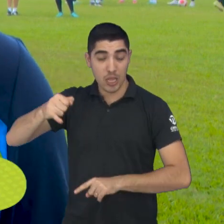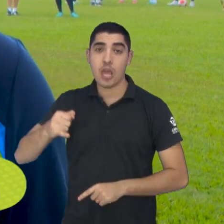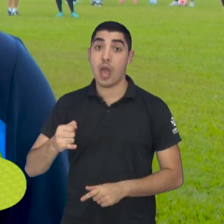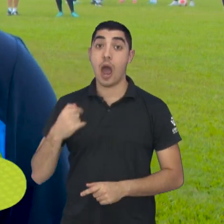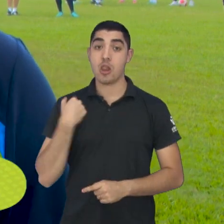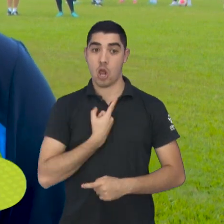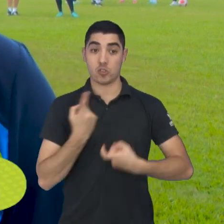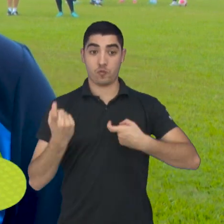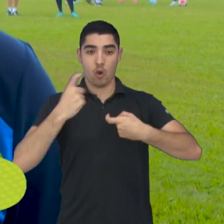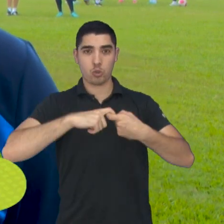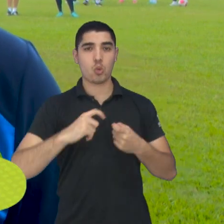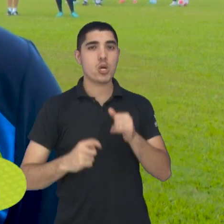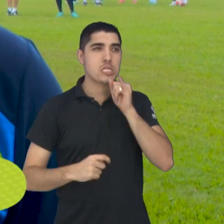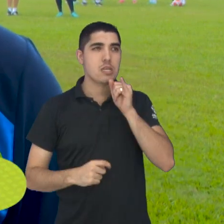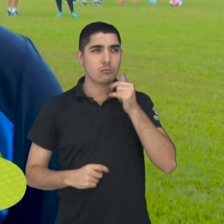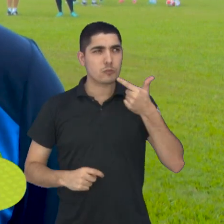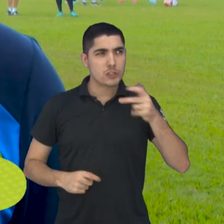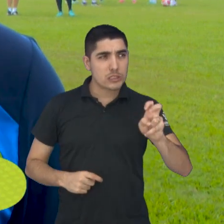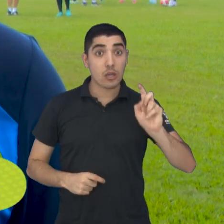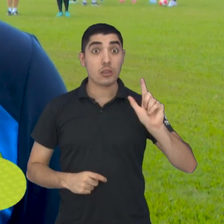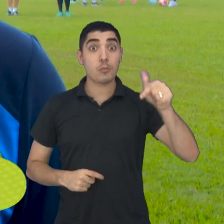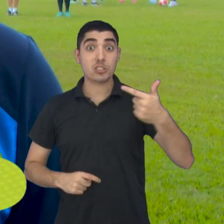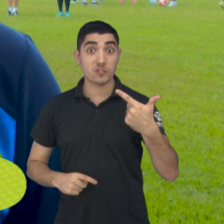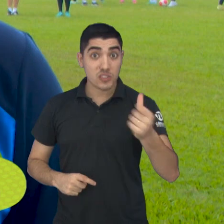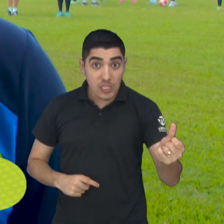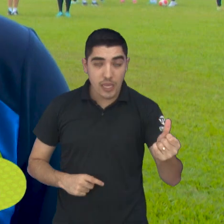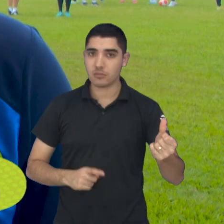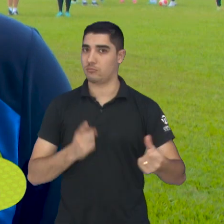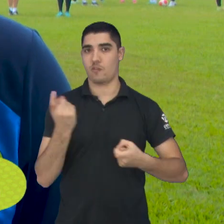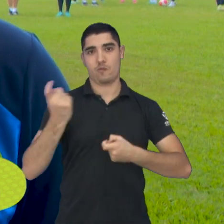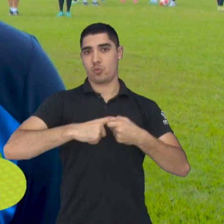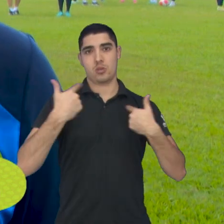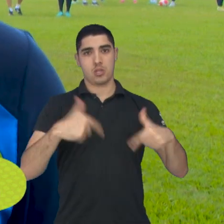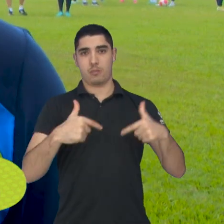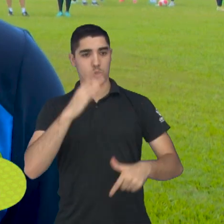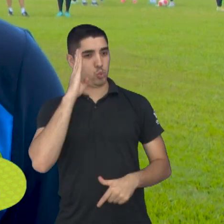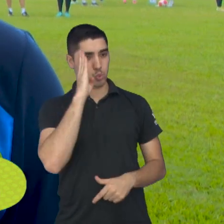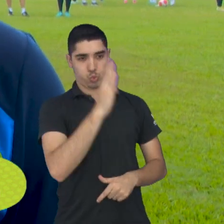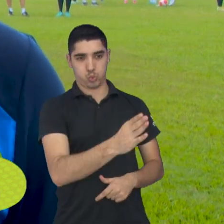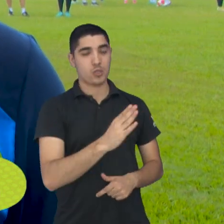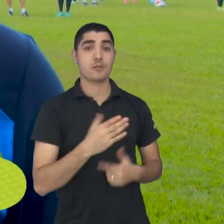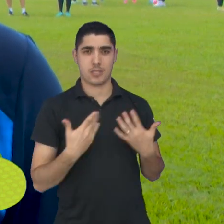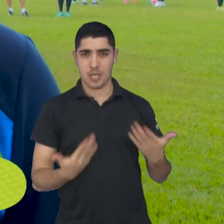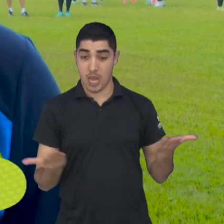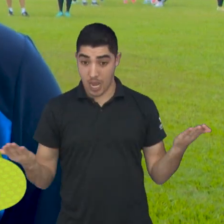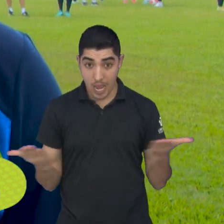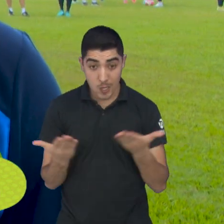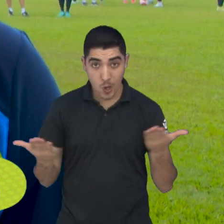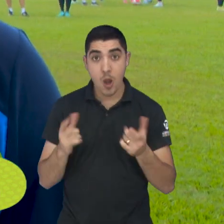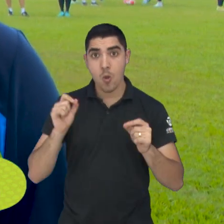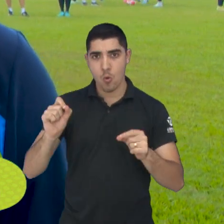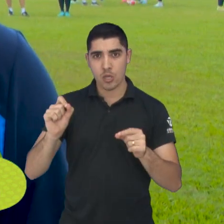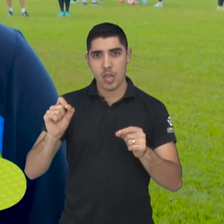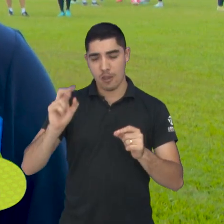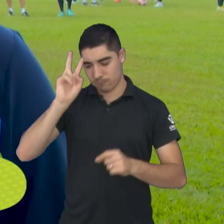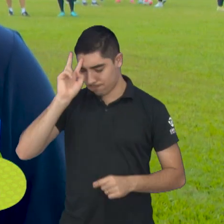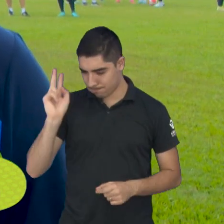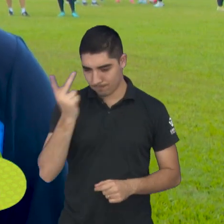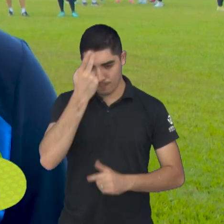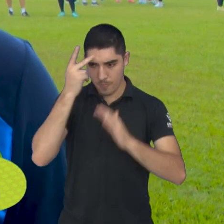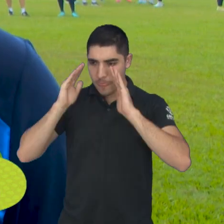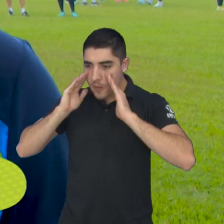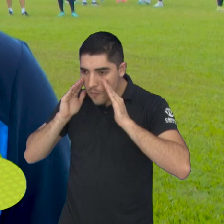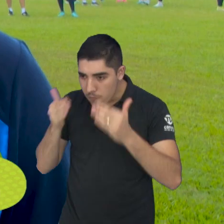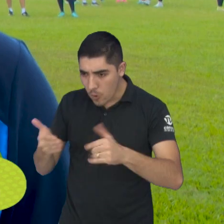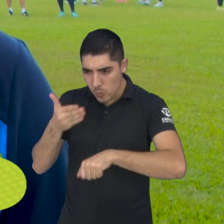também trabalhamos na semana. E deu também mais 3 dias de folga para o ano novo, mas agora mudar, né, a chave, agora a gente já está focado já, porque